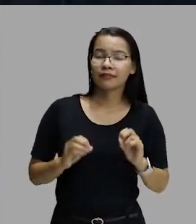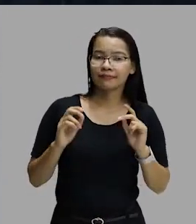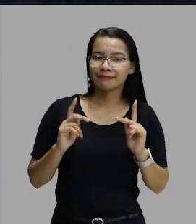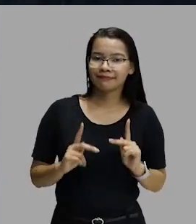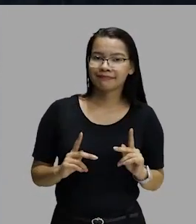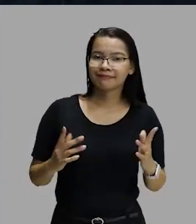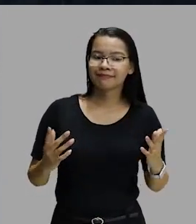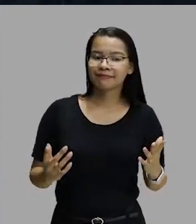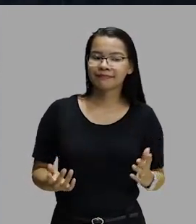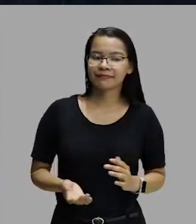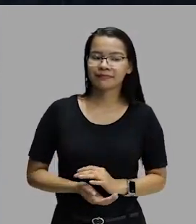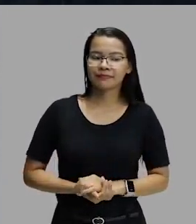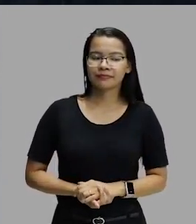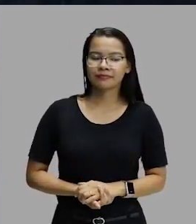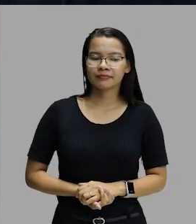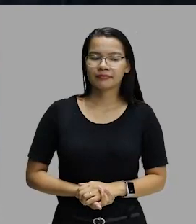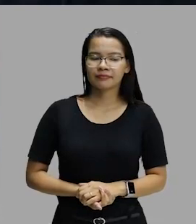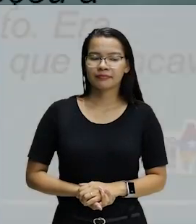certo?